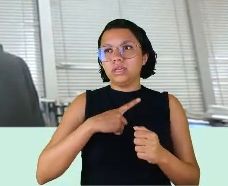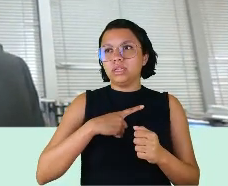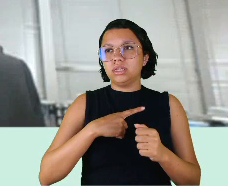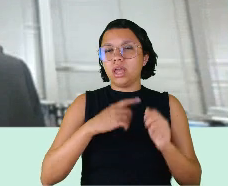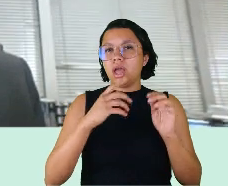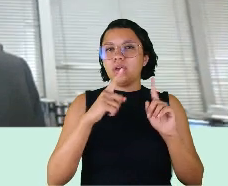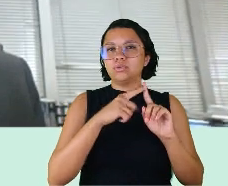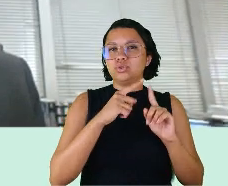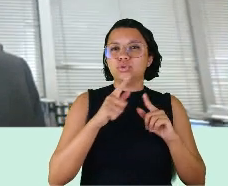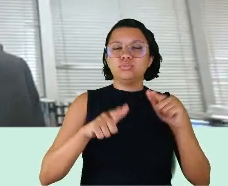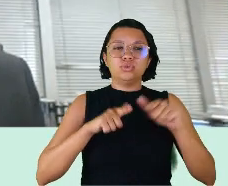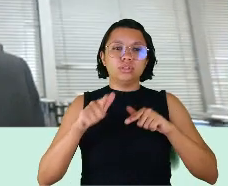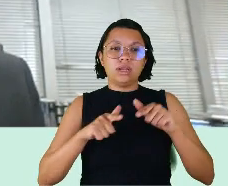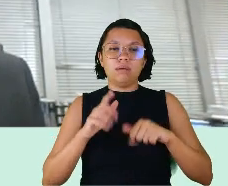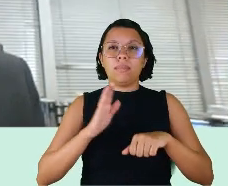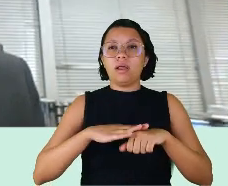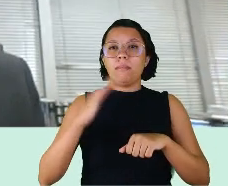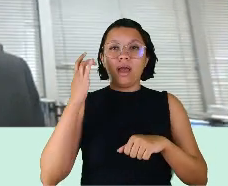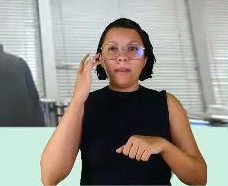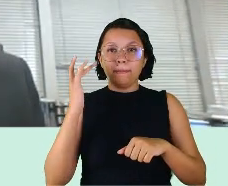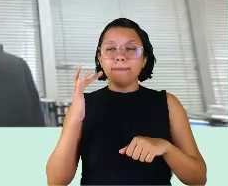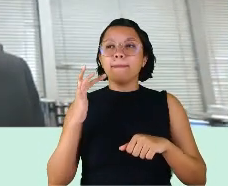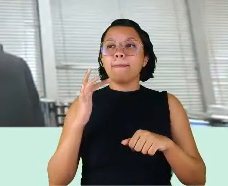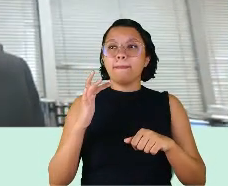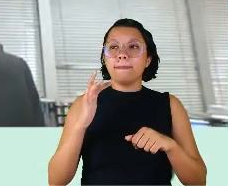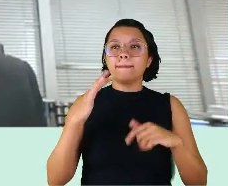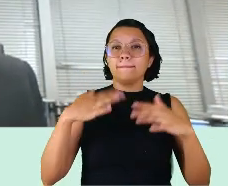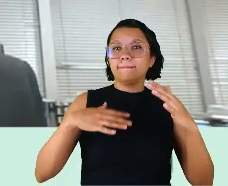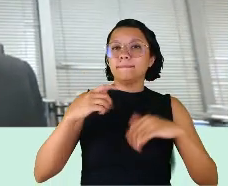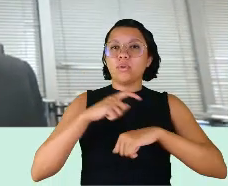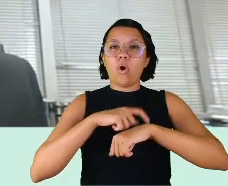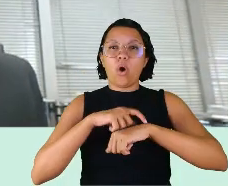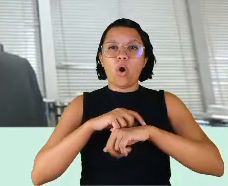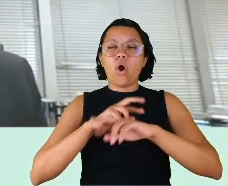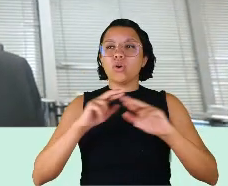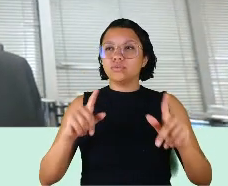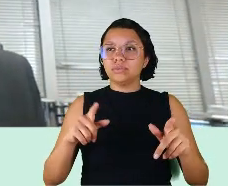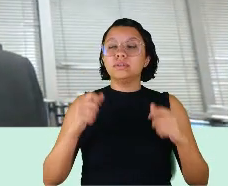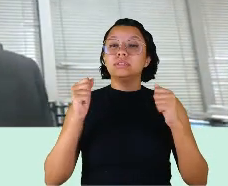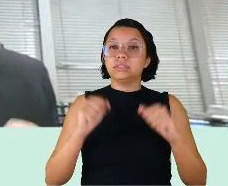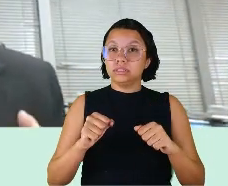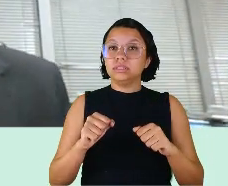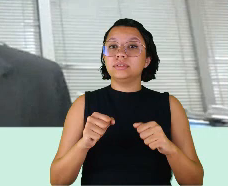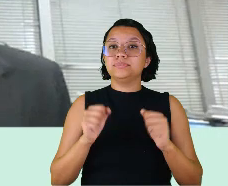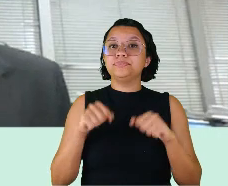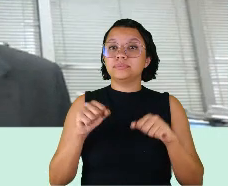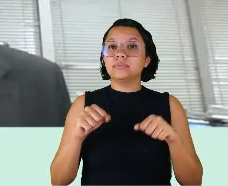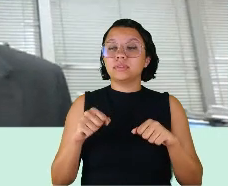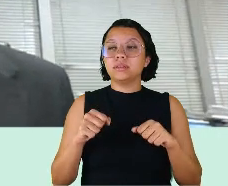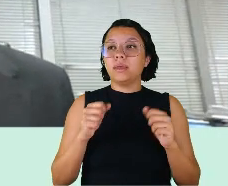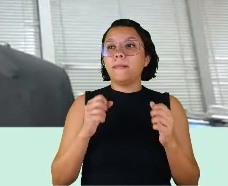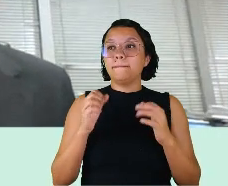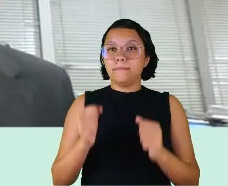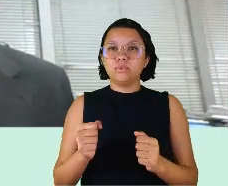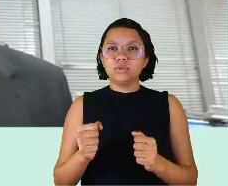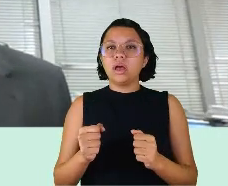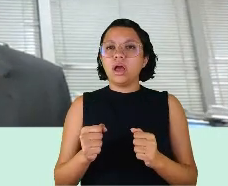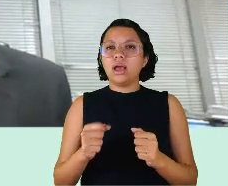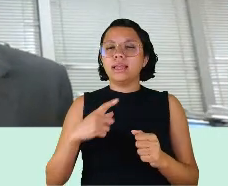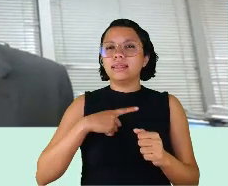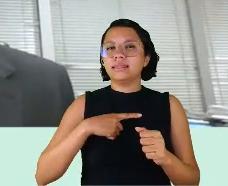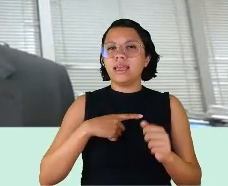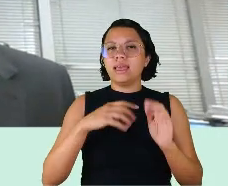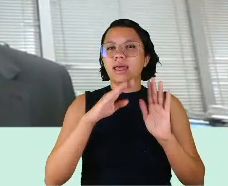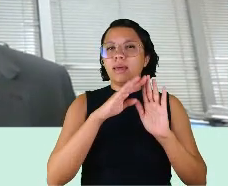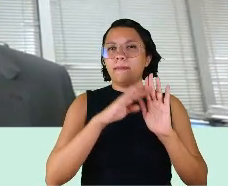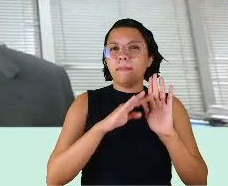um modelo de trabalho mais flexível, como os próprios servidores também? É possível. É possível. A ideia de que você tem aquela jornada de